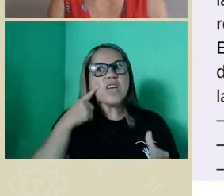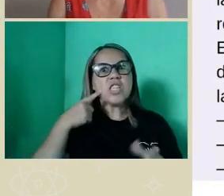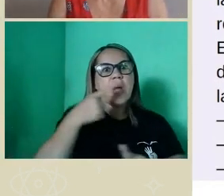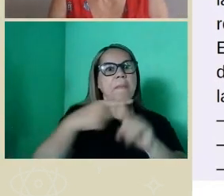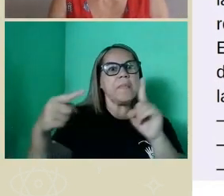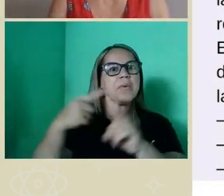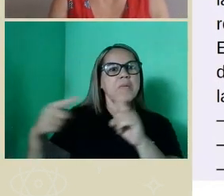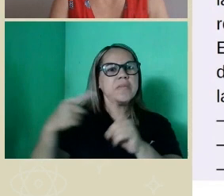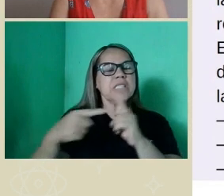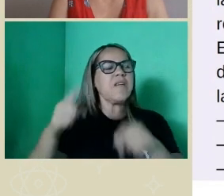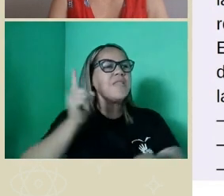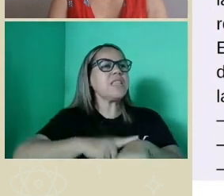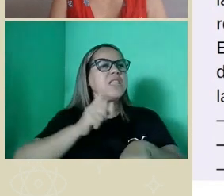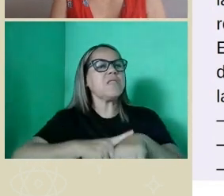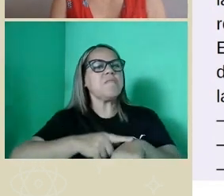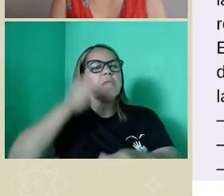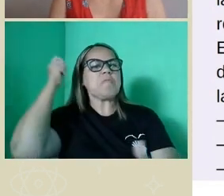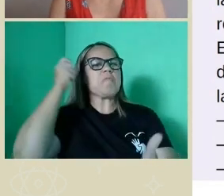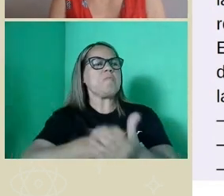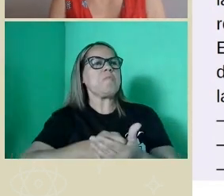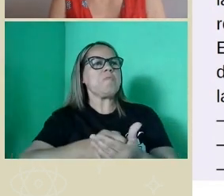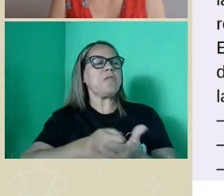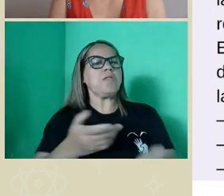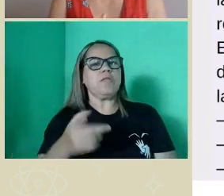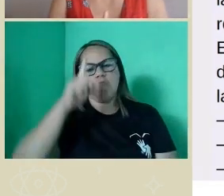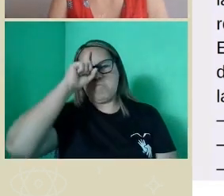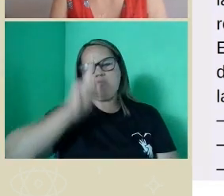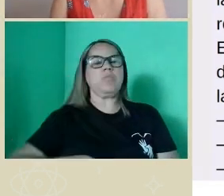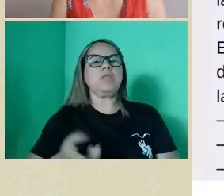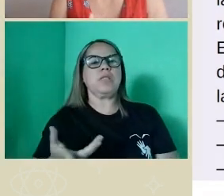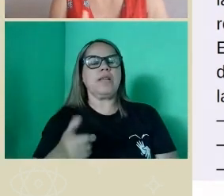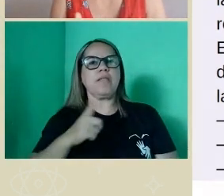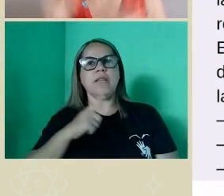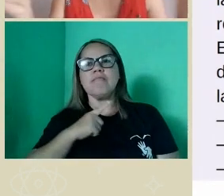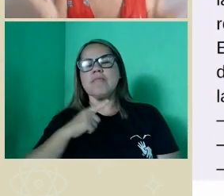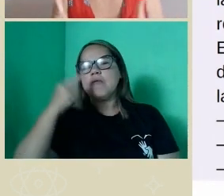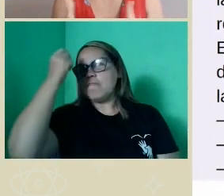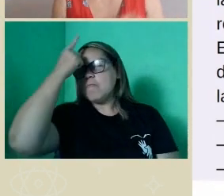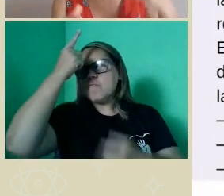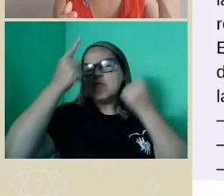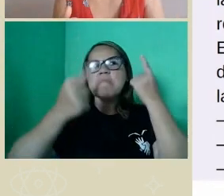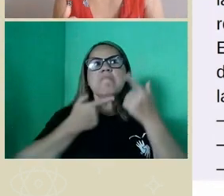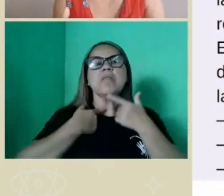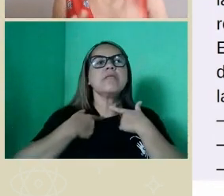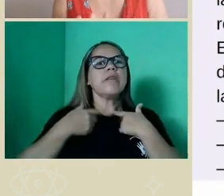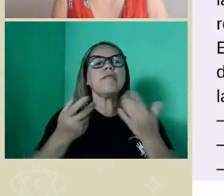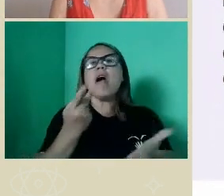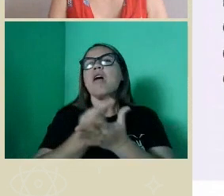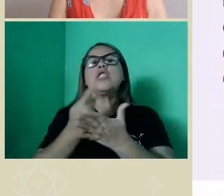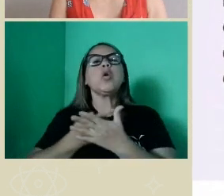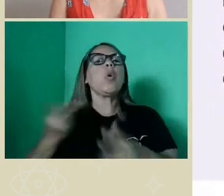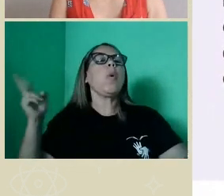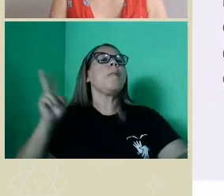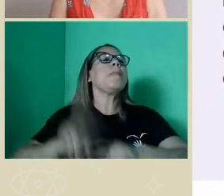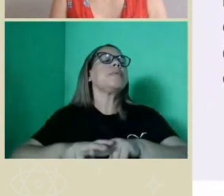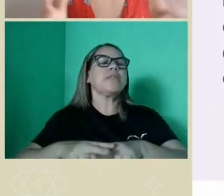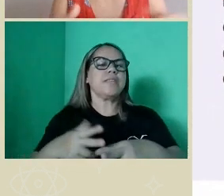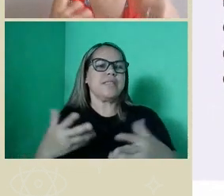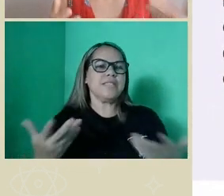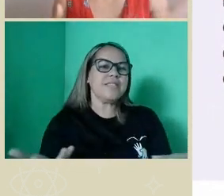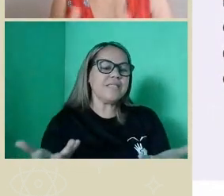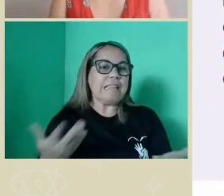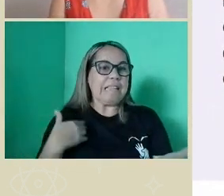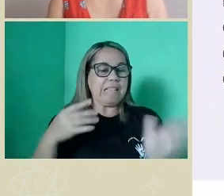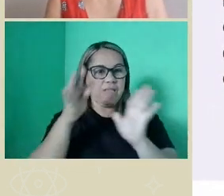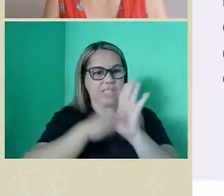tempo da ditadura né que quem tinha suas ideologias eram presos este texto